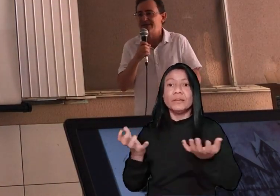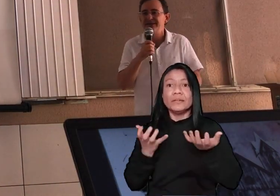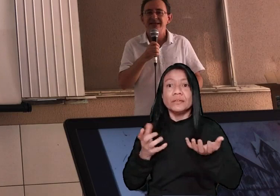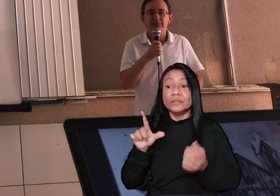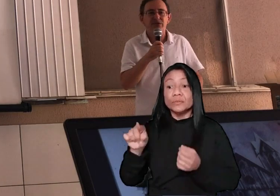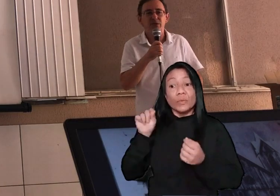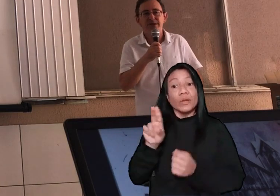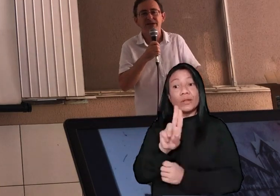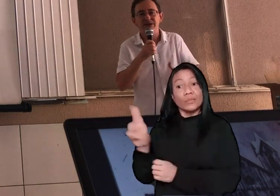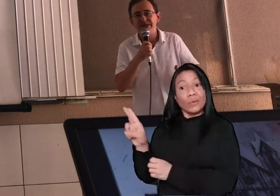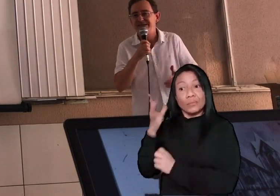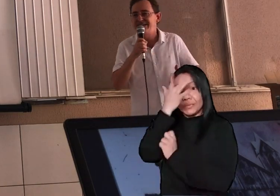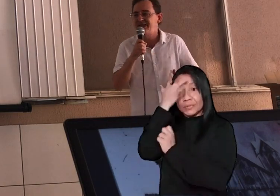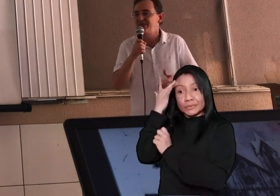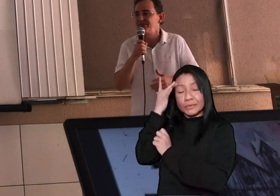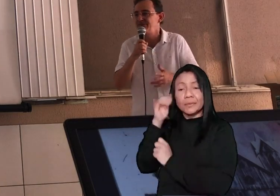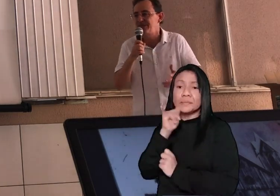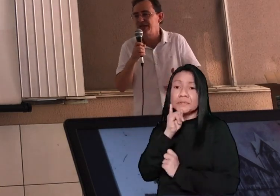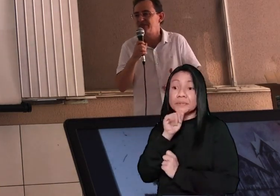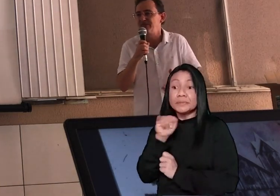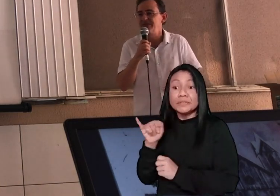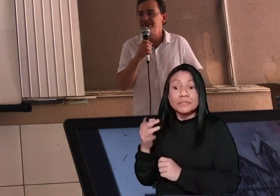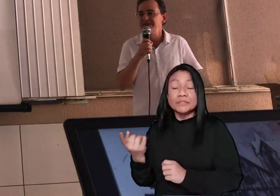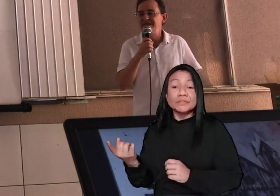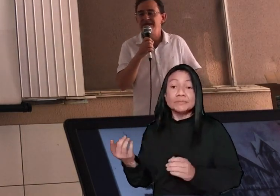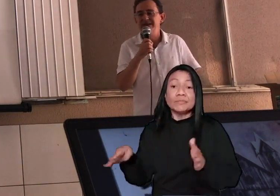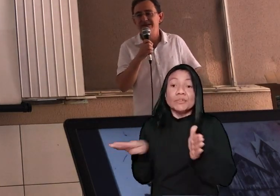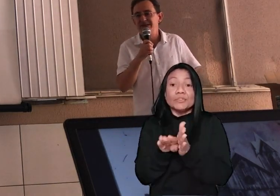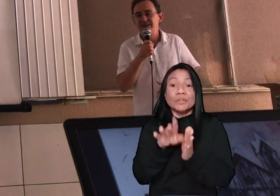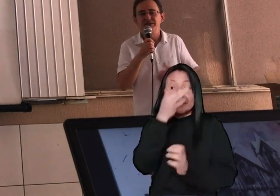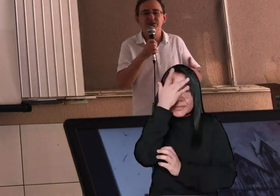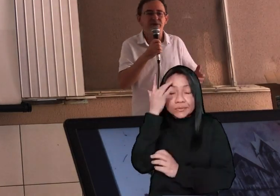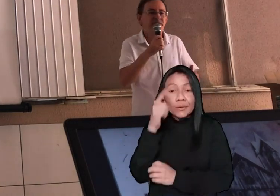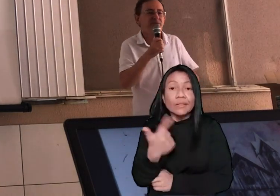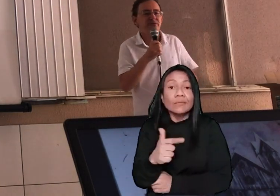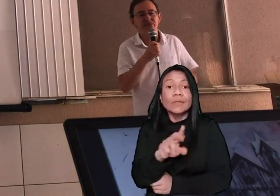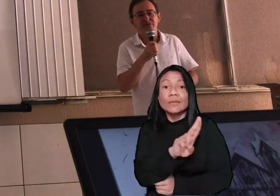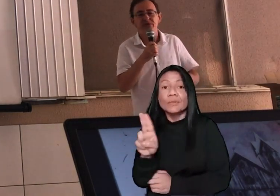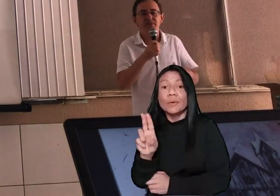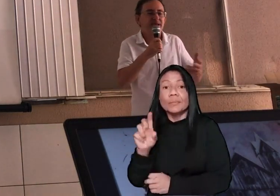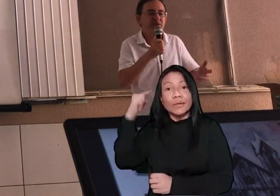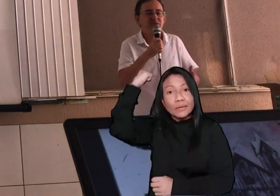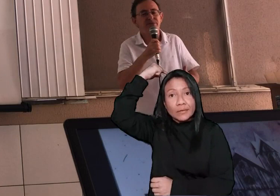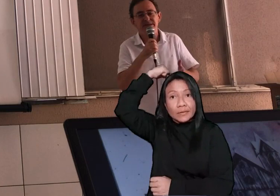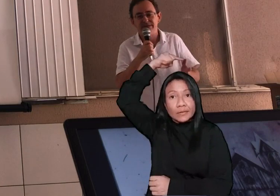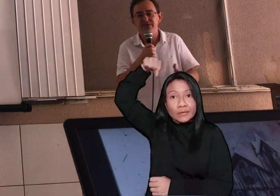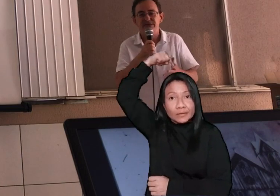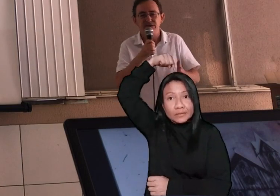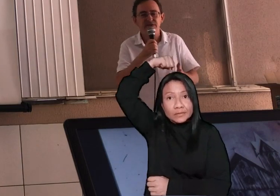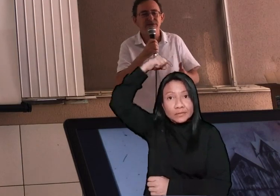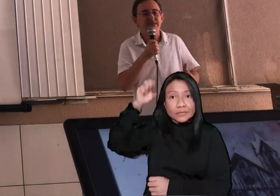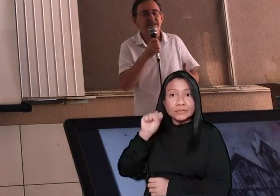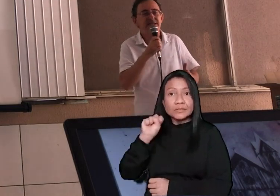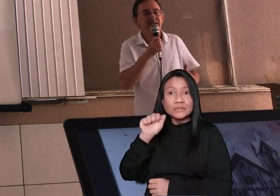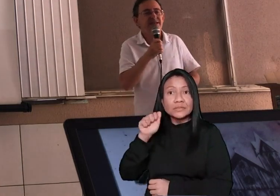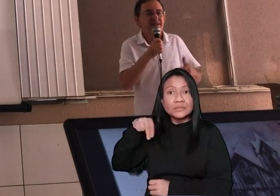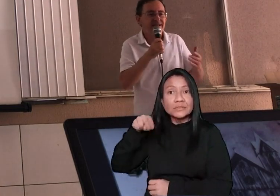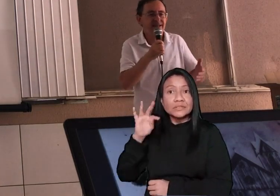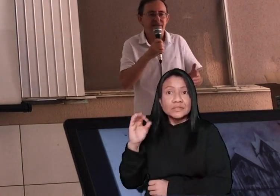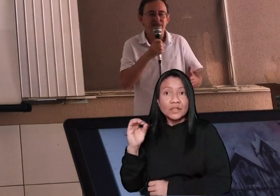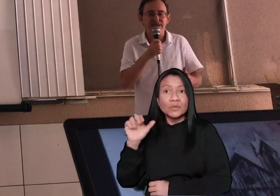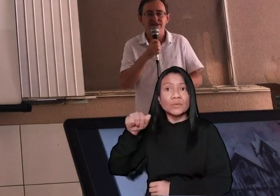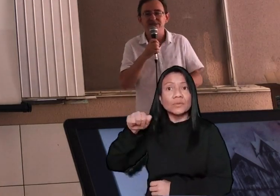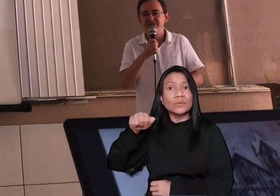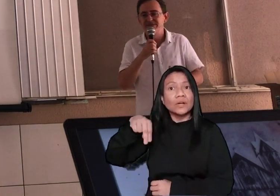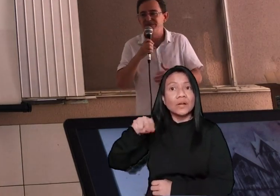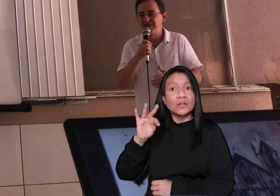o nome da pessoa para dar o nome de santo, de um santo, Santo Antônio, São Pedro, alguma coisa assim. Ele